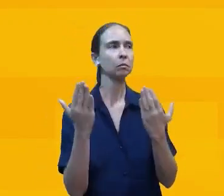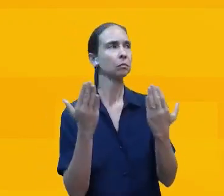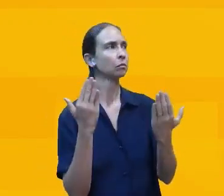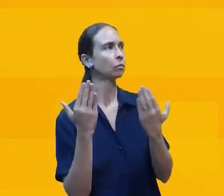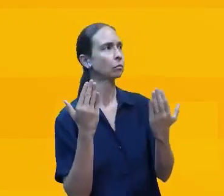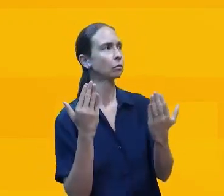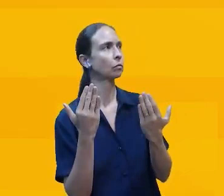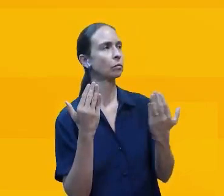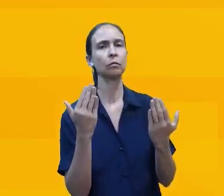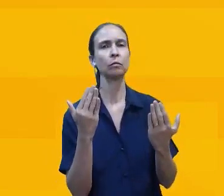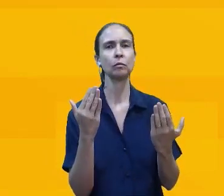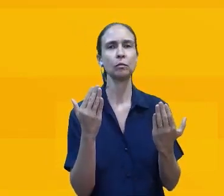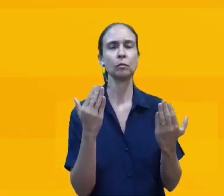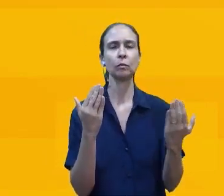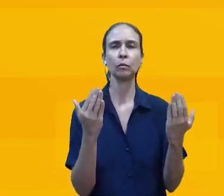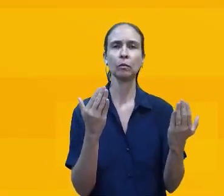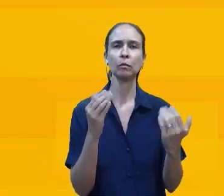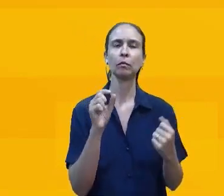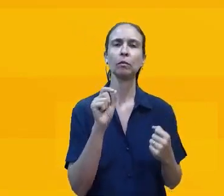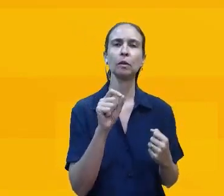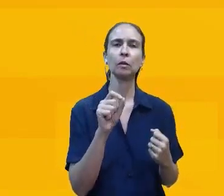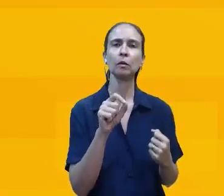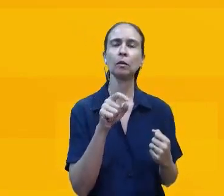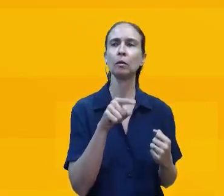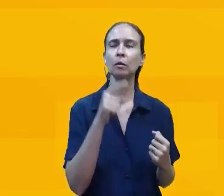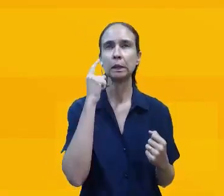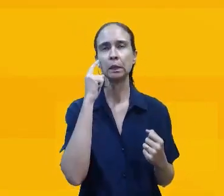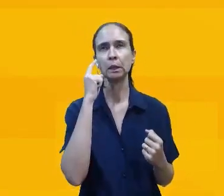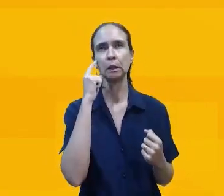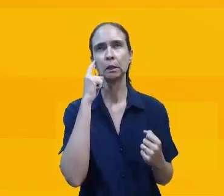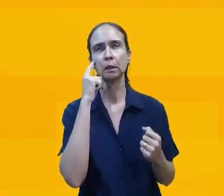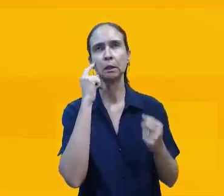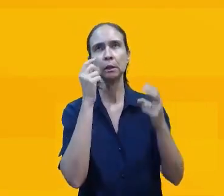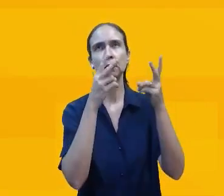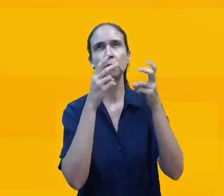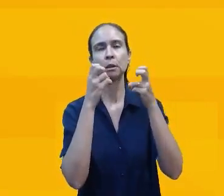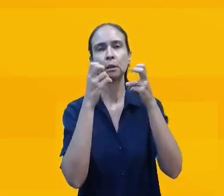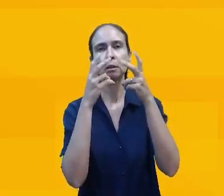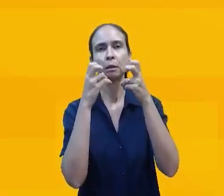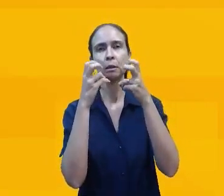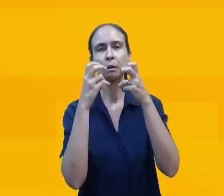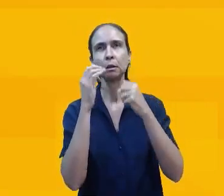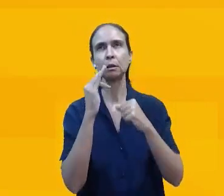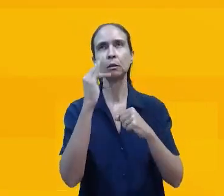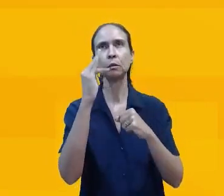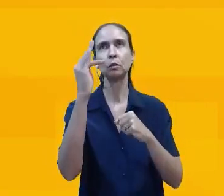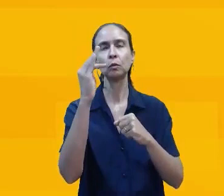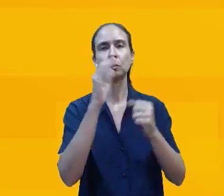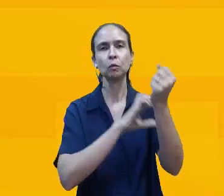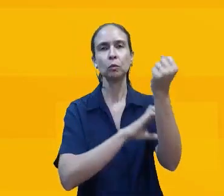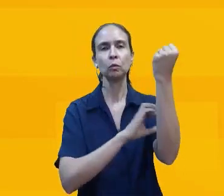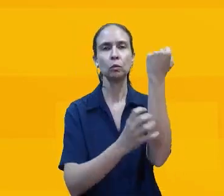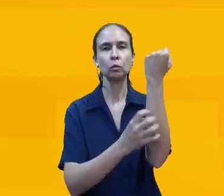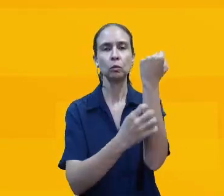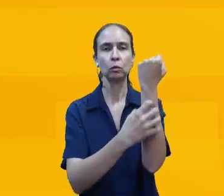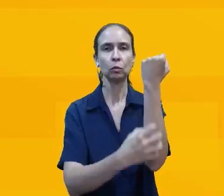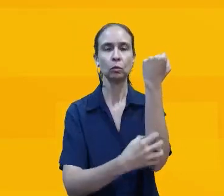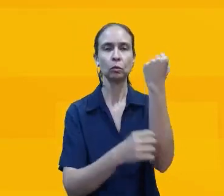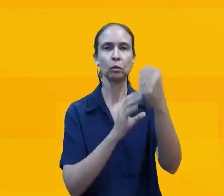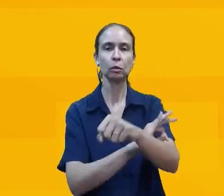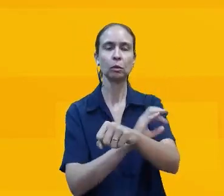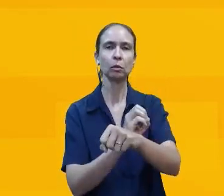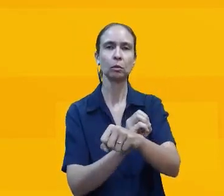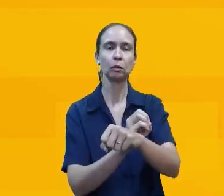da perspectiva da cultura do abacaxi do Tocantins com relação ao Brasil, certo? O que é que o senhor vê